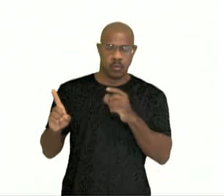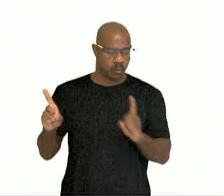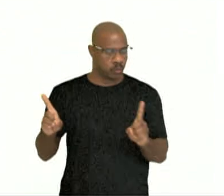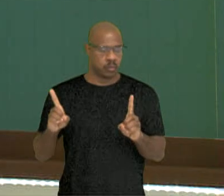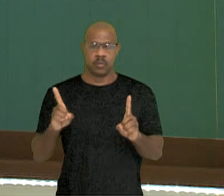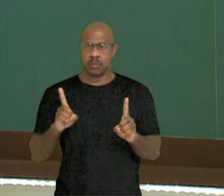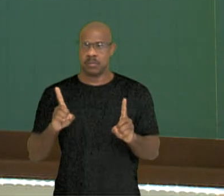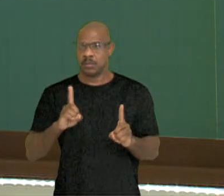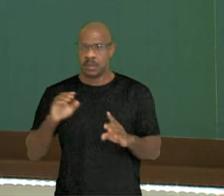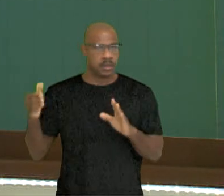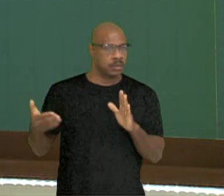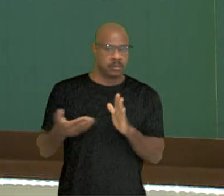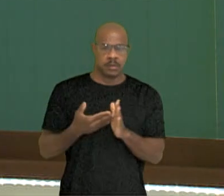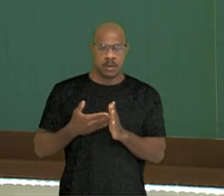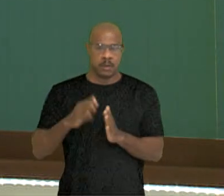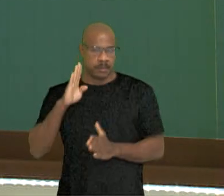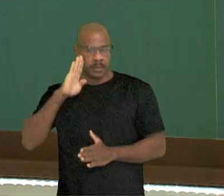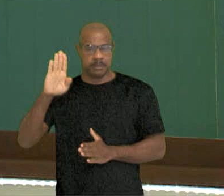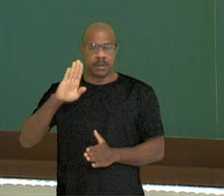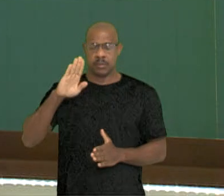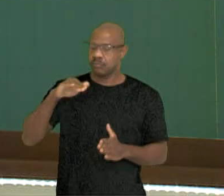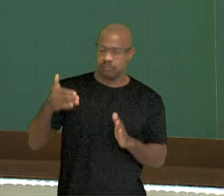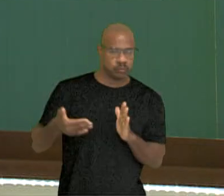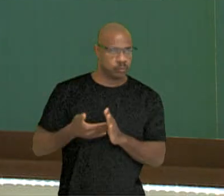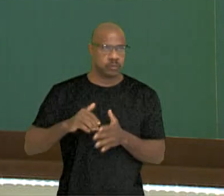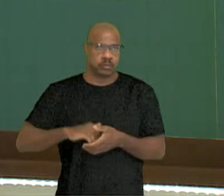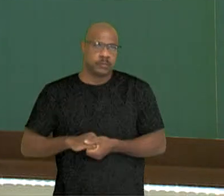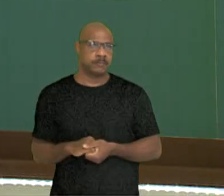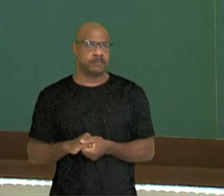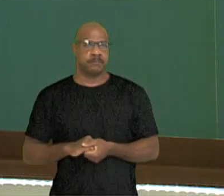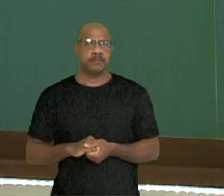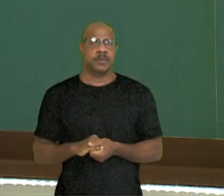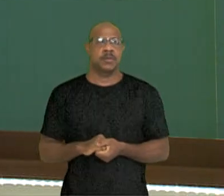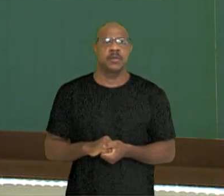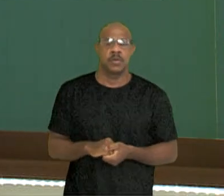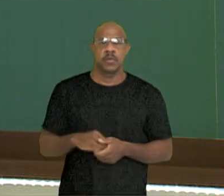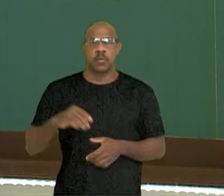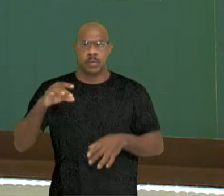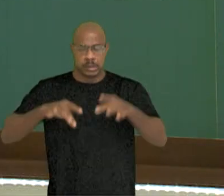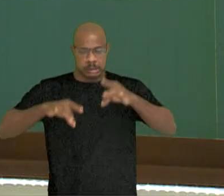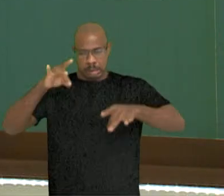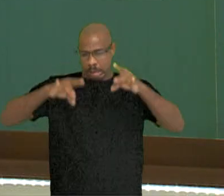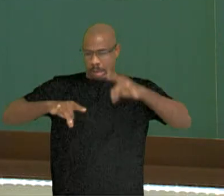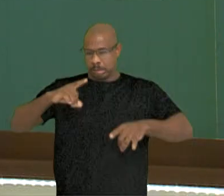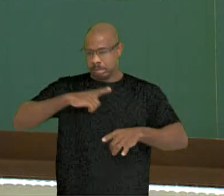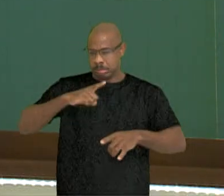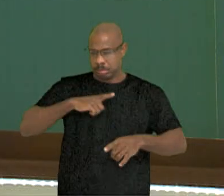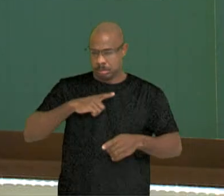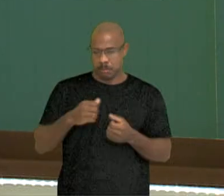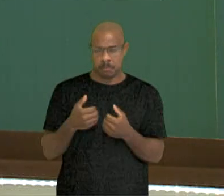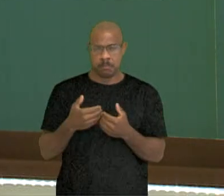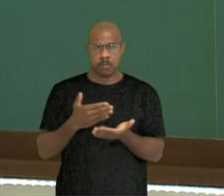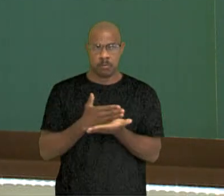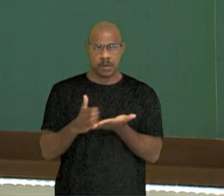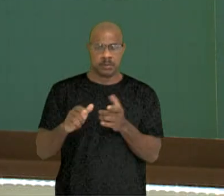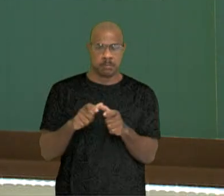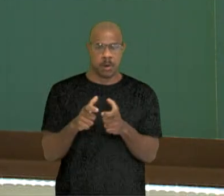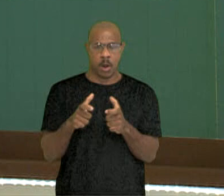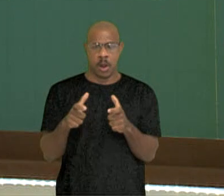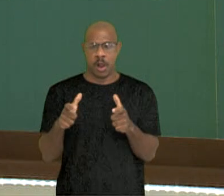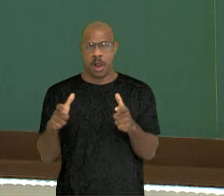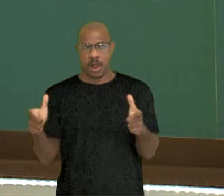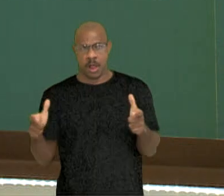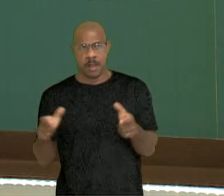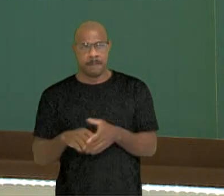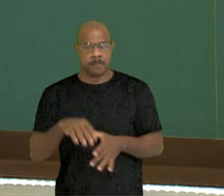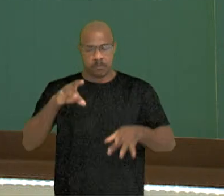centro de tudo. A prosa e o teatro ganham espaço, as narrativas e o teatro, então, ganham espaço. O